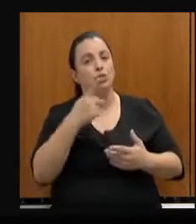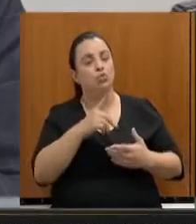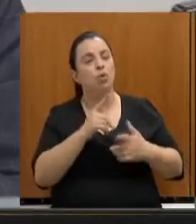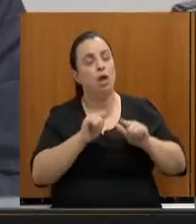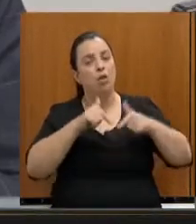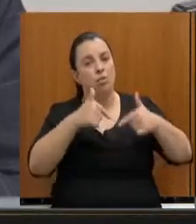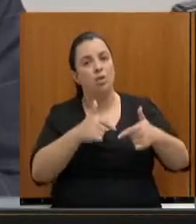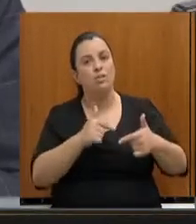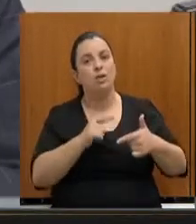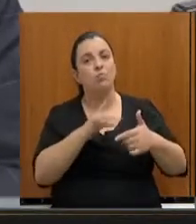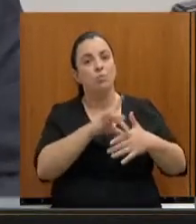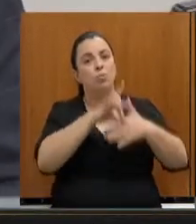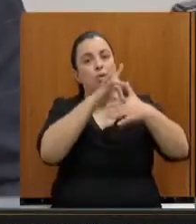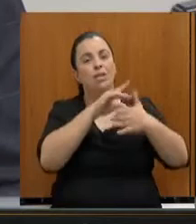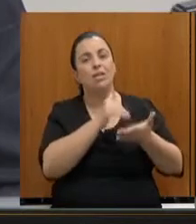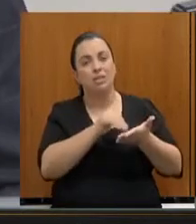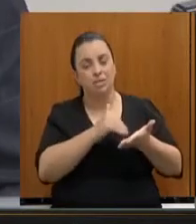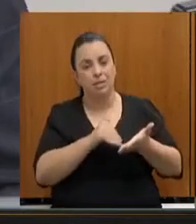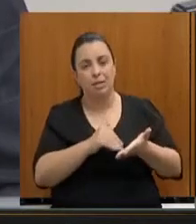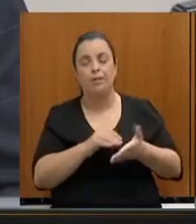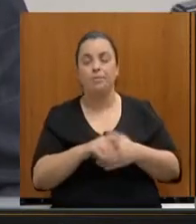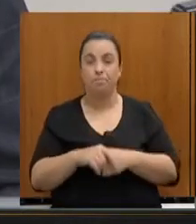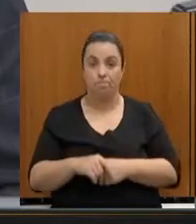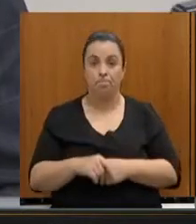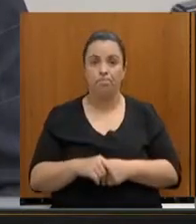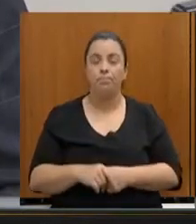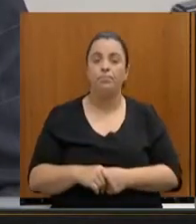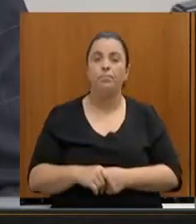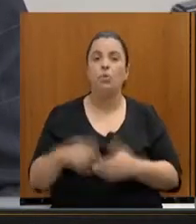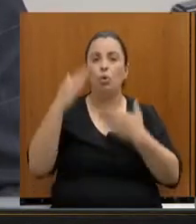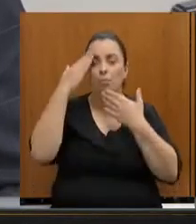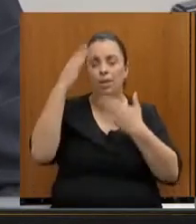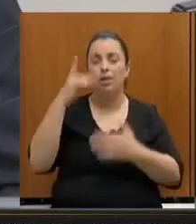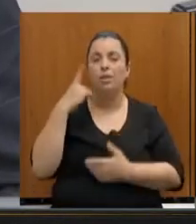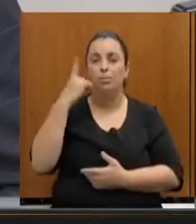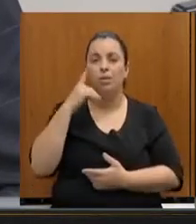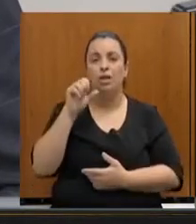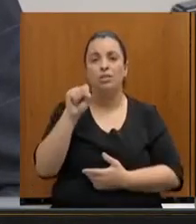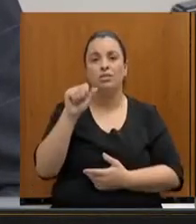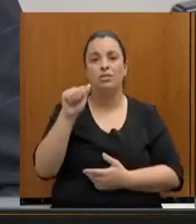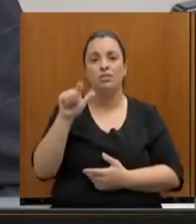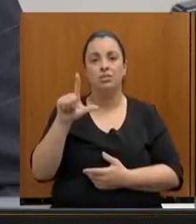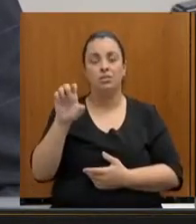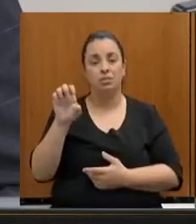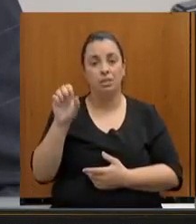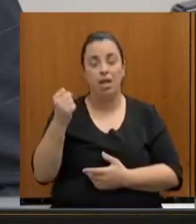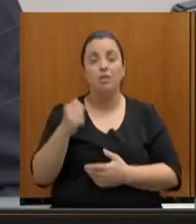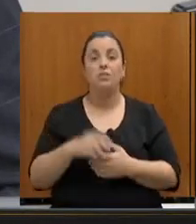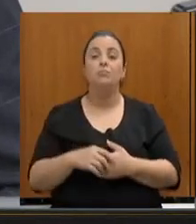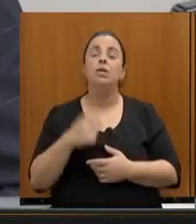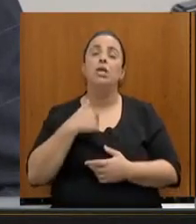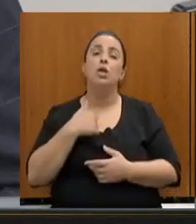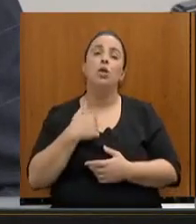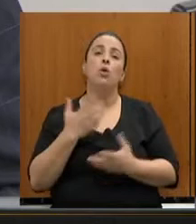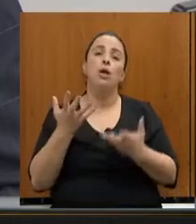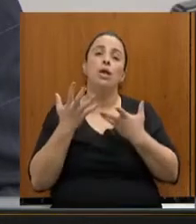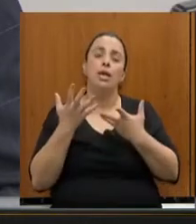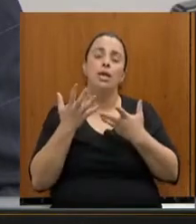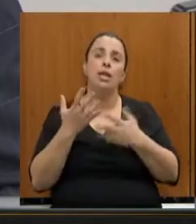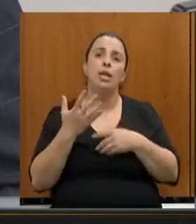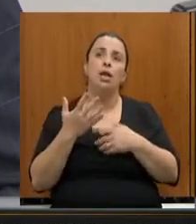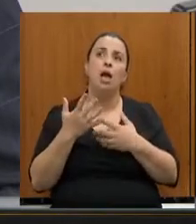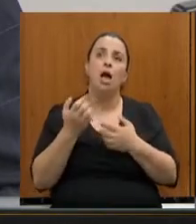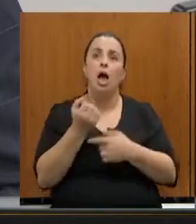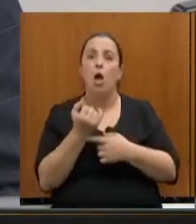aniversário obrigado Deputado estado pelos outros eu queria só fazer algumas